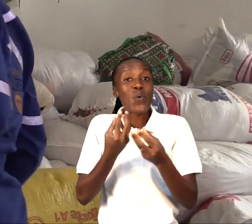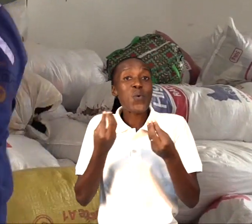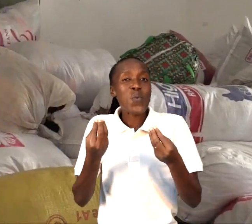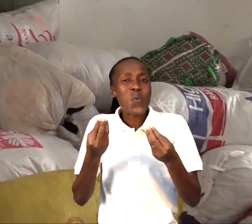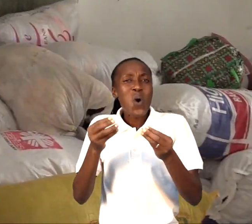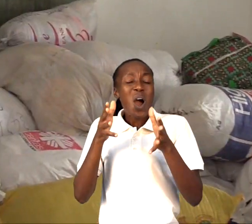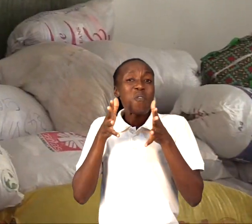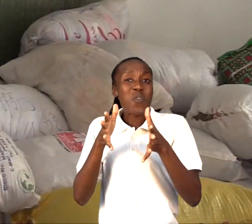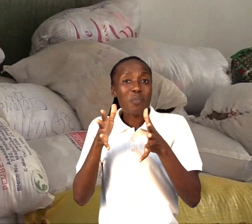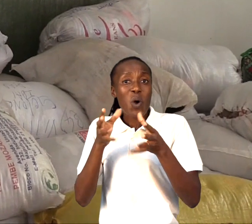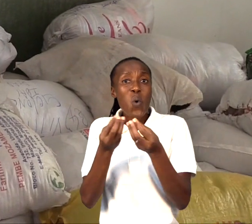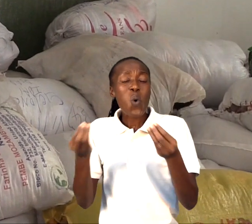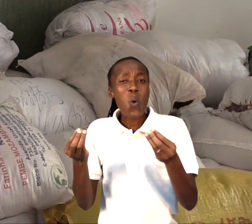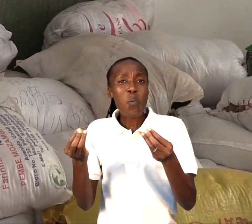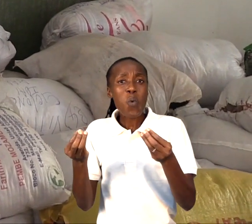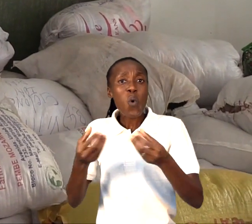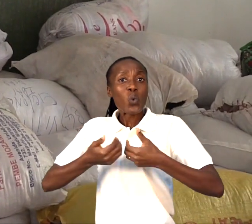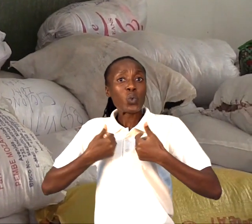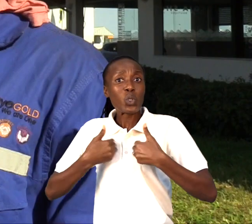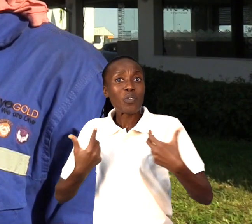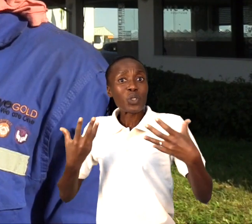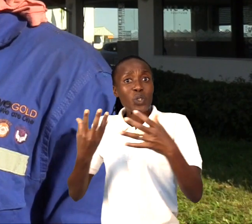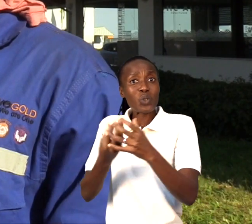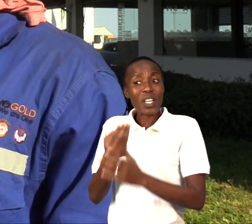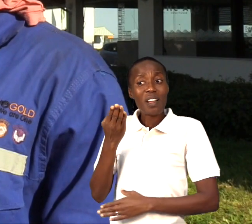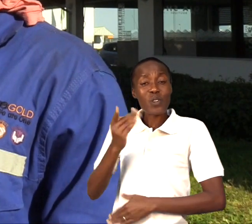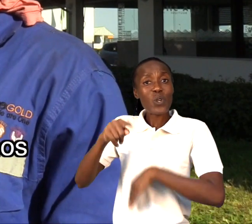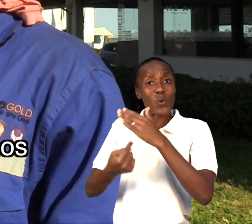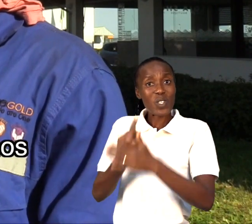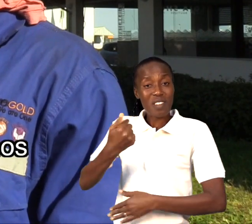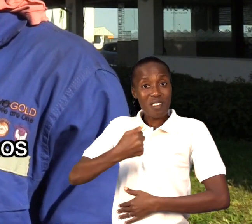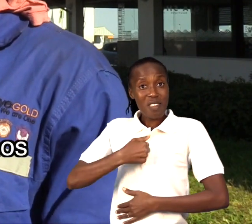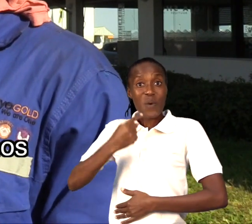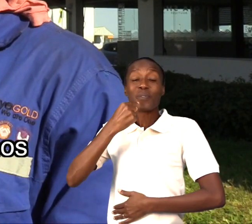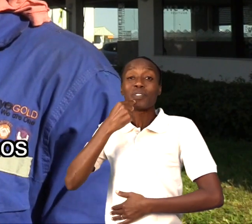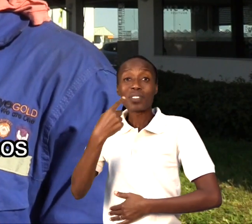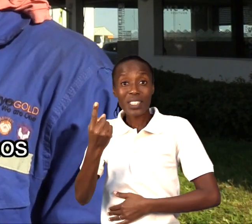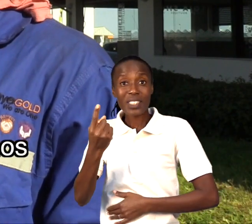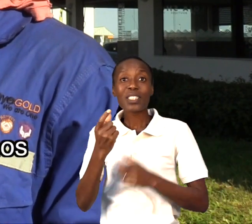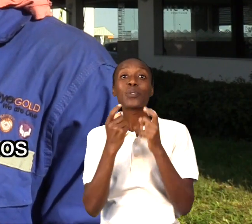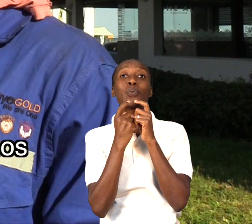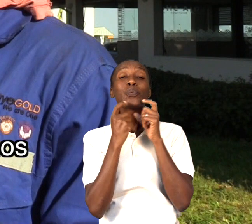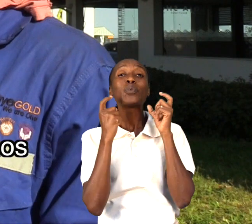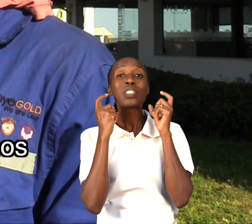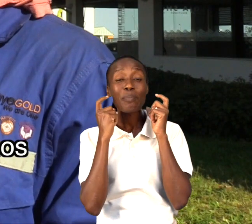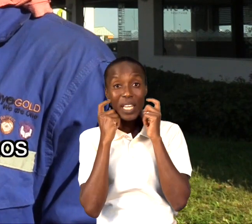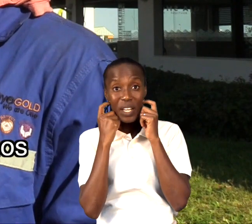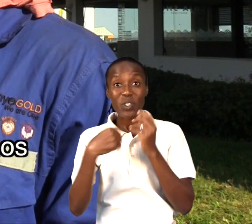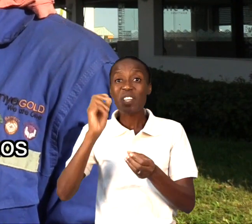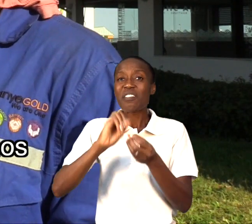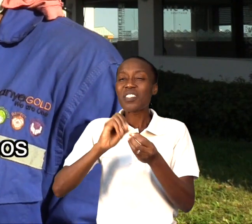Foi tão incrível a forma na qual os jovens se juntaram a esta causa. Eu até usei a dizer que